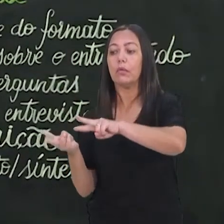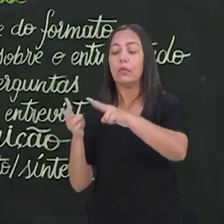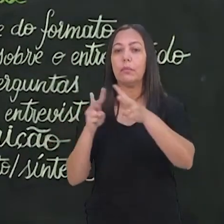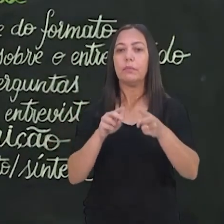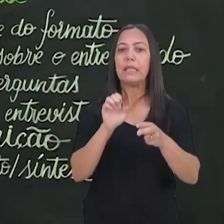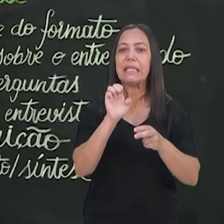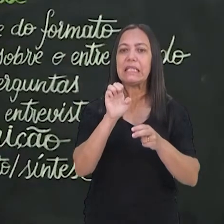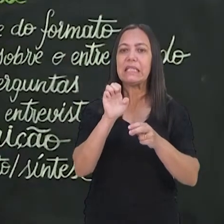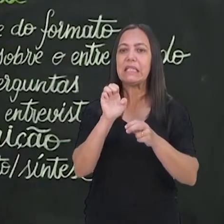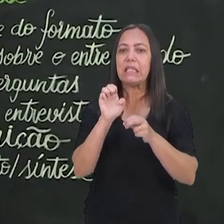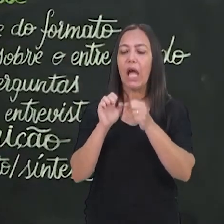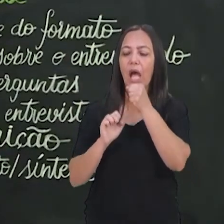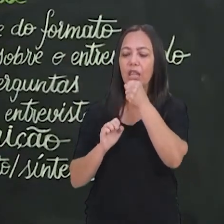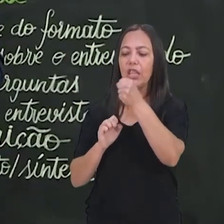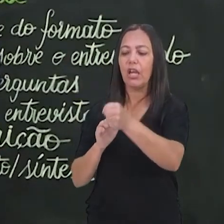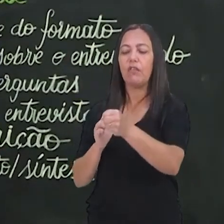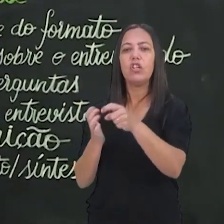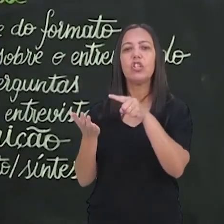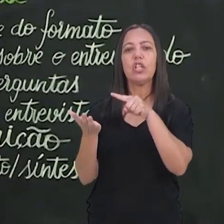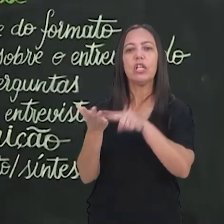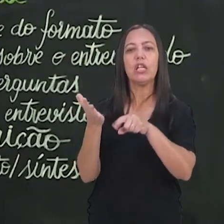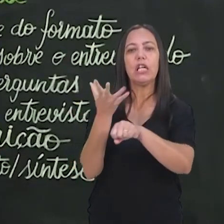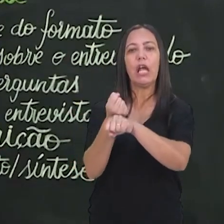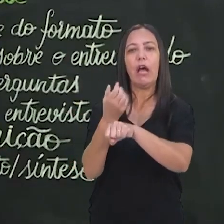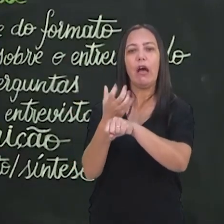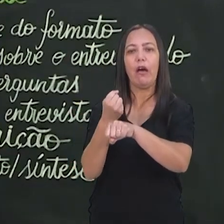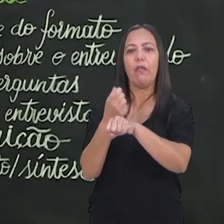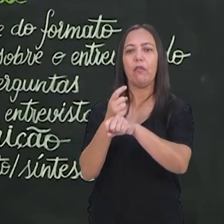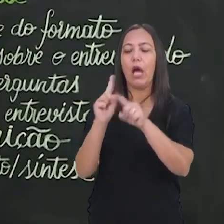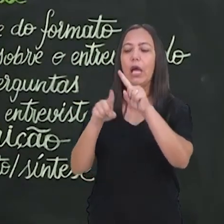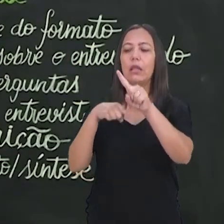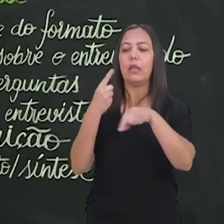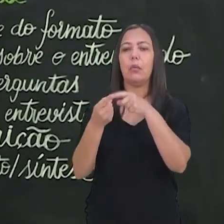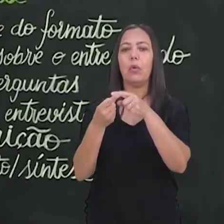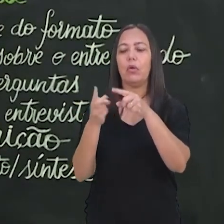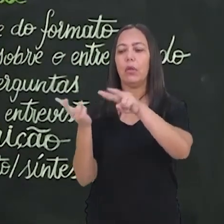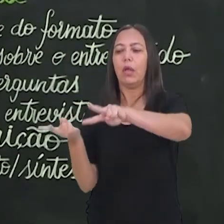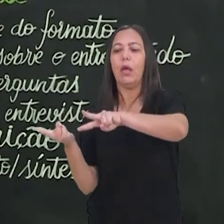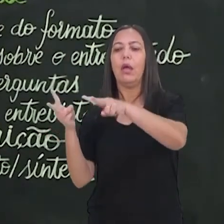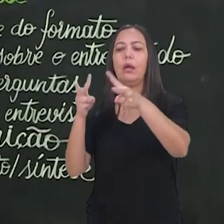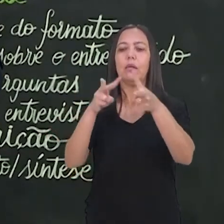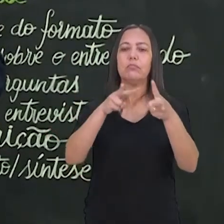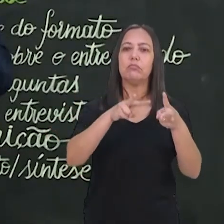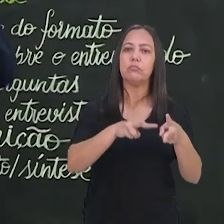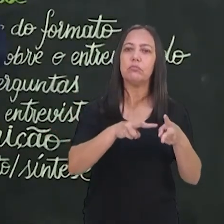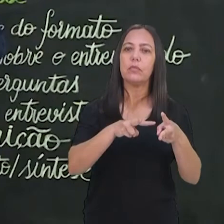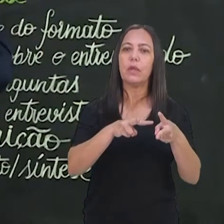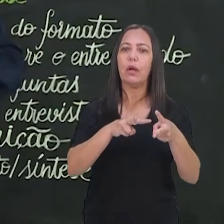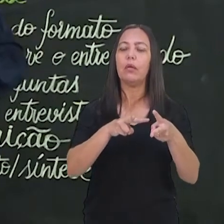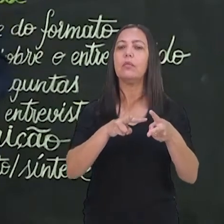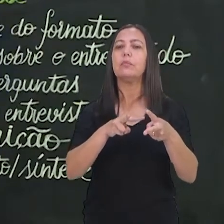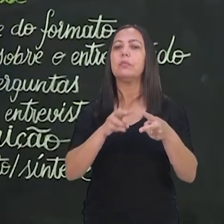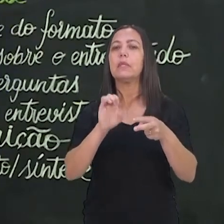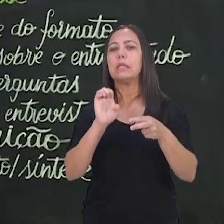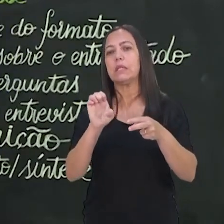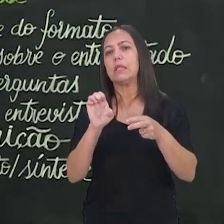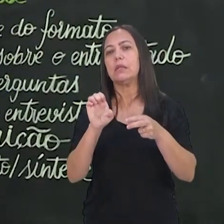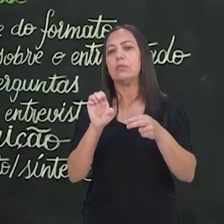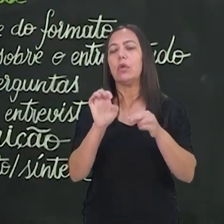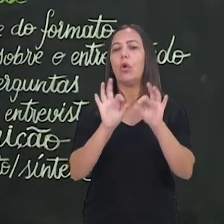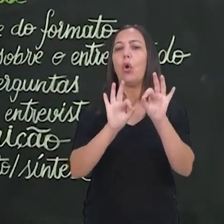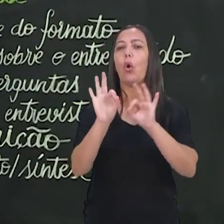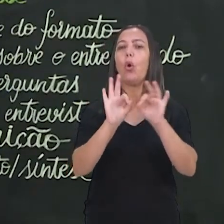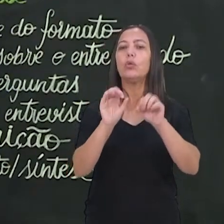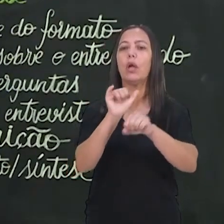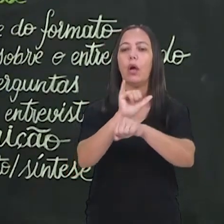se ela for publicada num veículo impresso, se ela for transformada depois em um texto escrito. E mesmo que seja também para a elaboração de